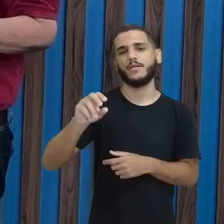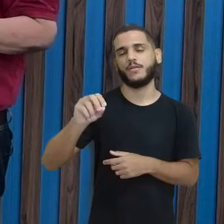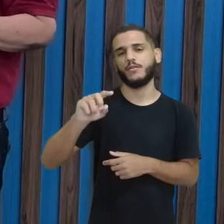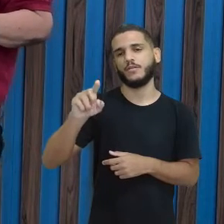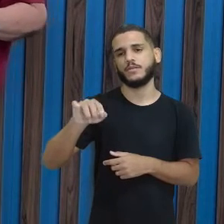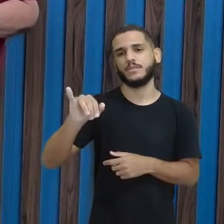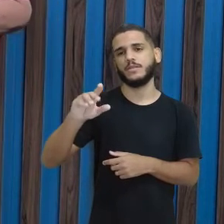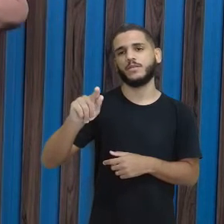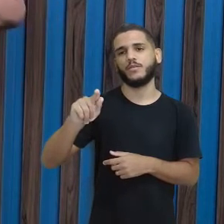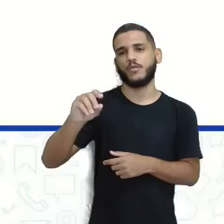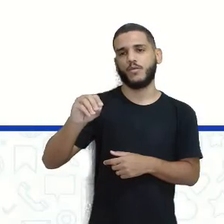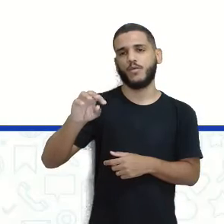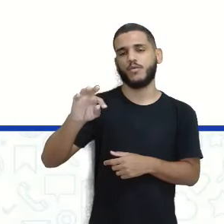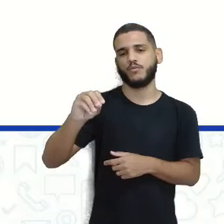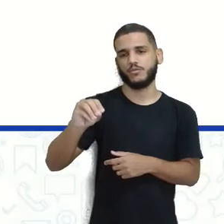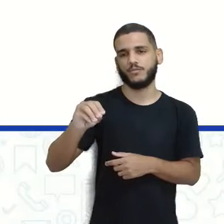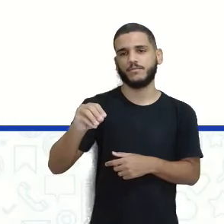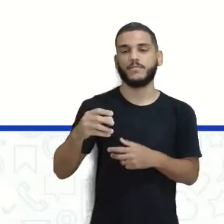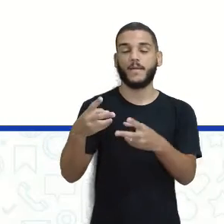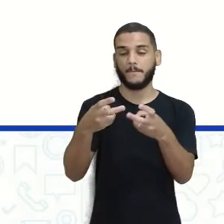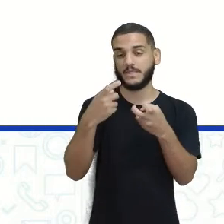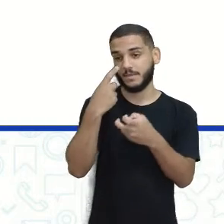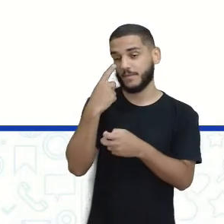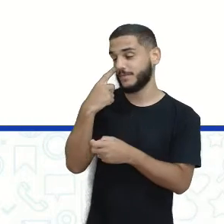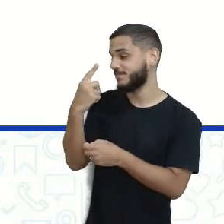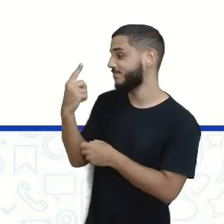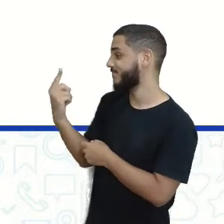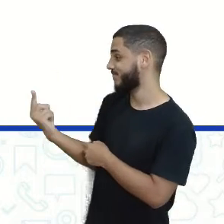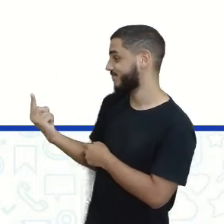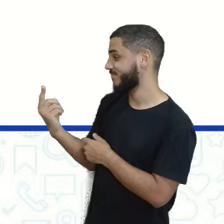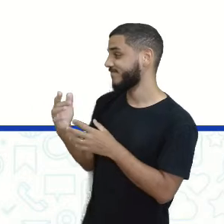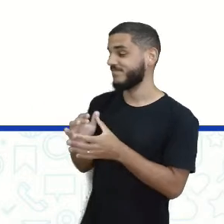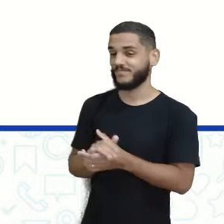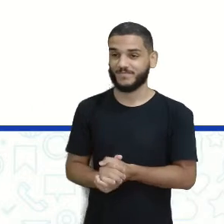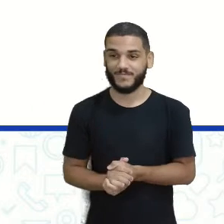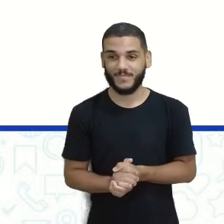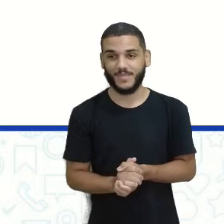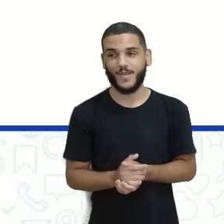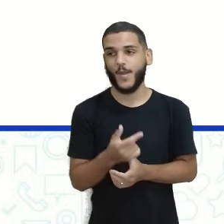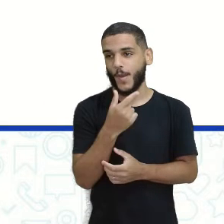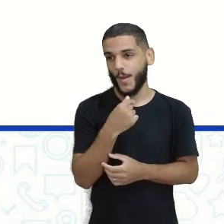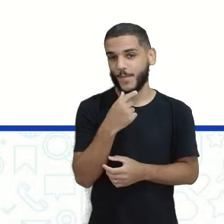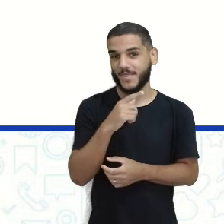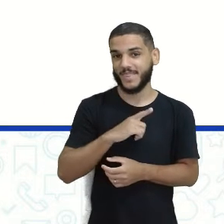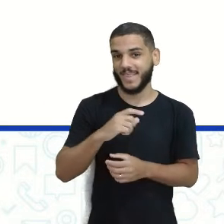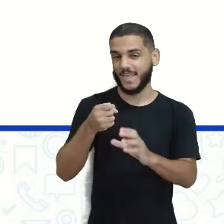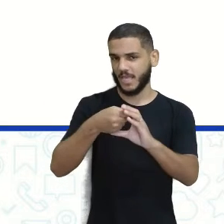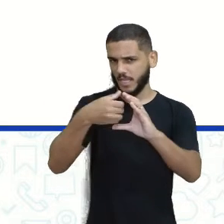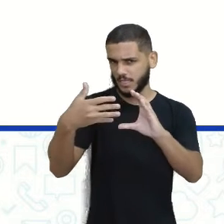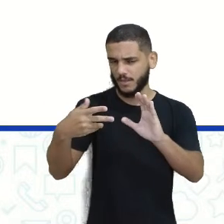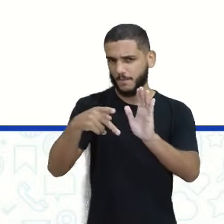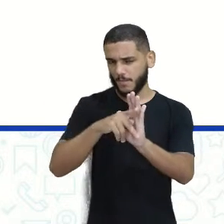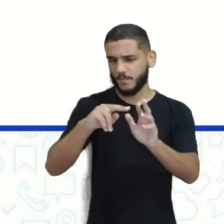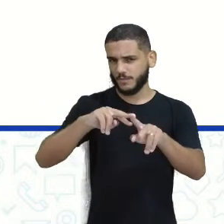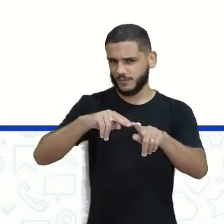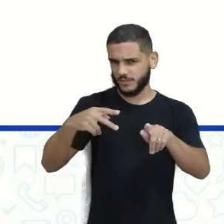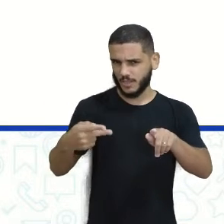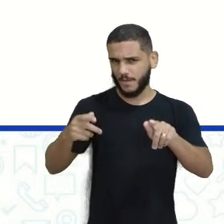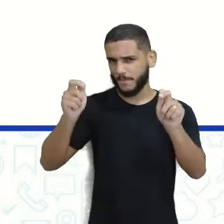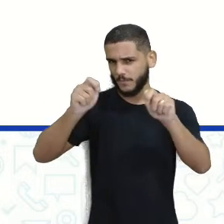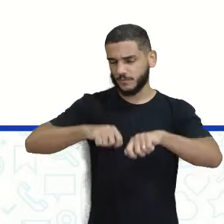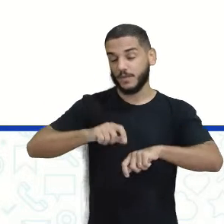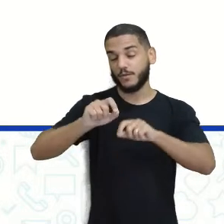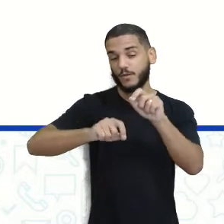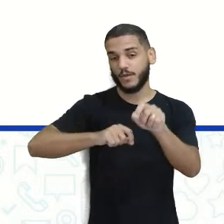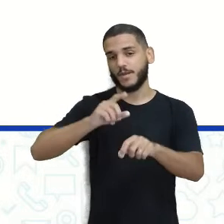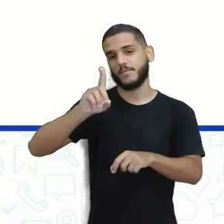Vamos lá? Então observe. Quando eu coloco que o cara tem características, as características genéticas podem ser